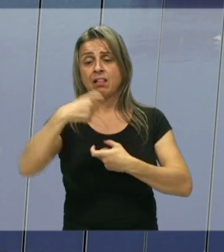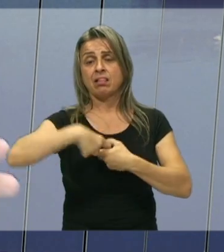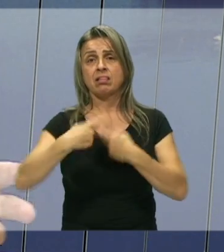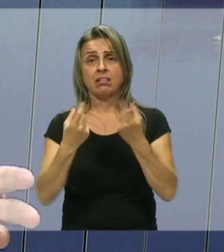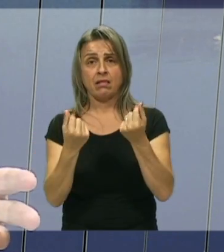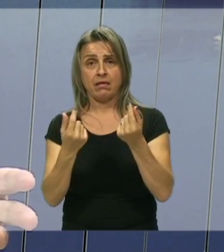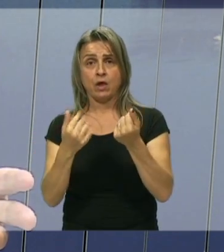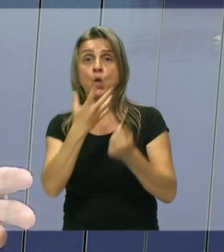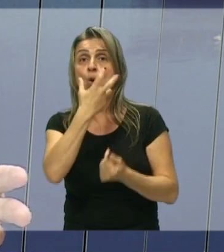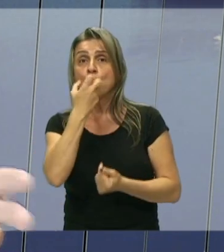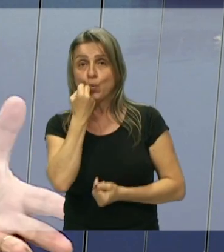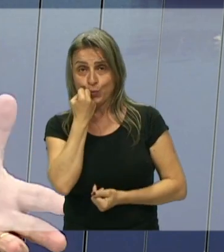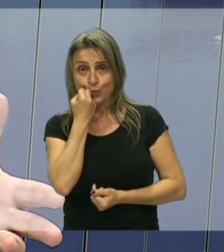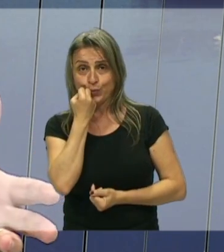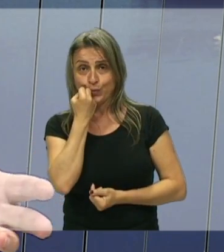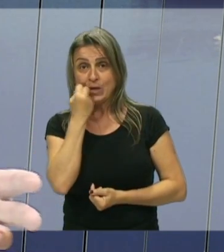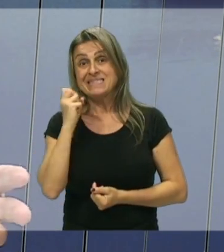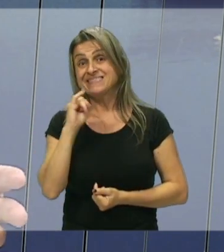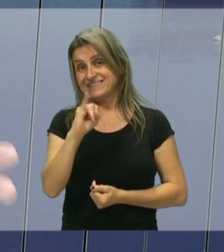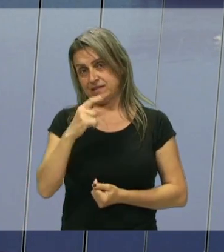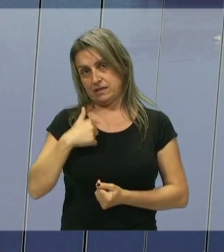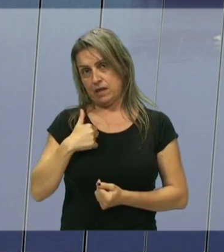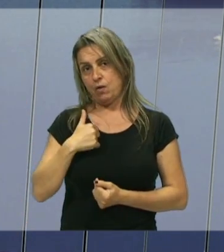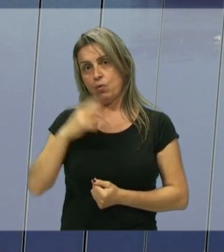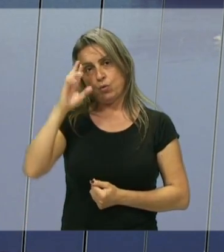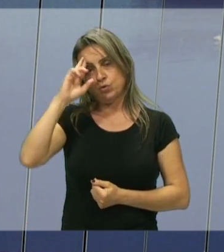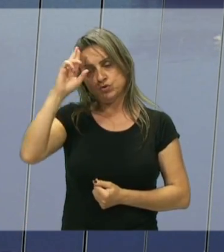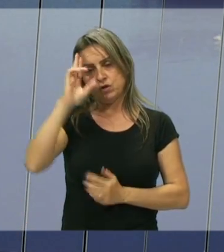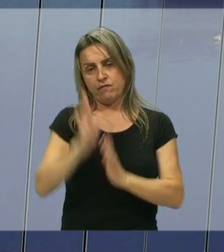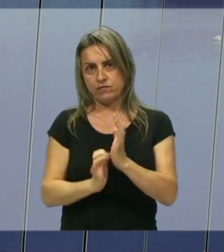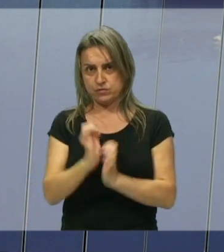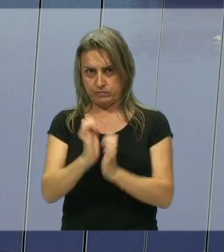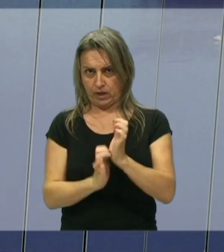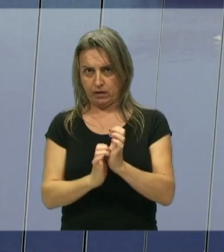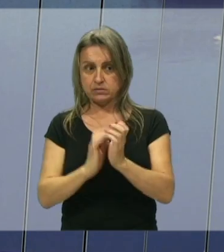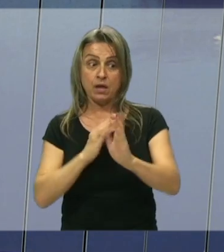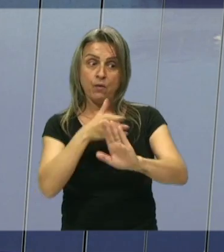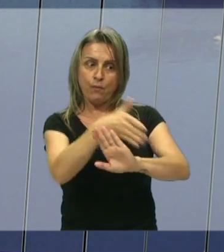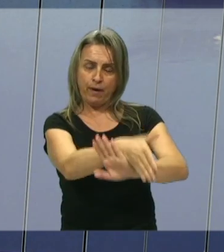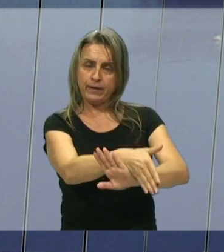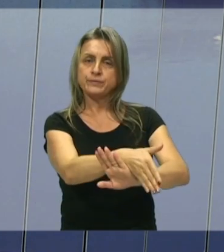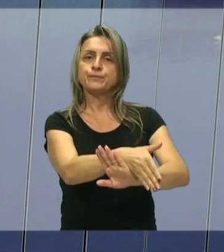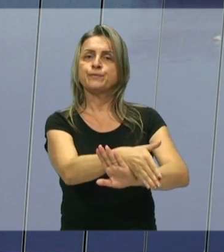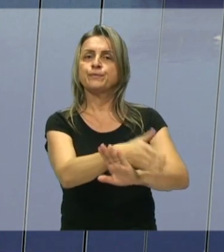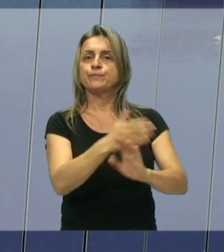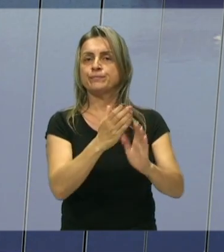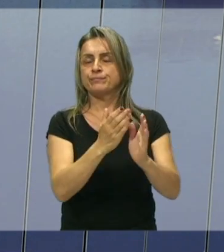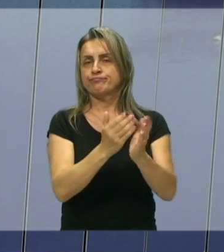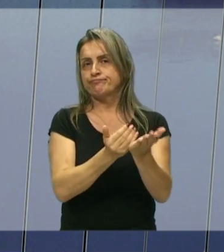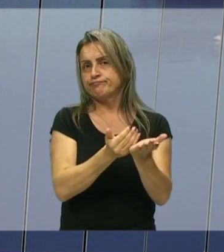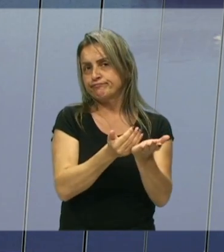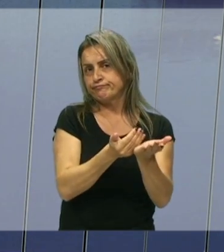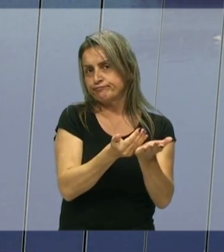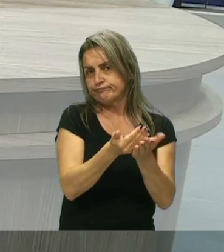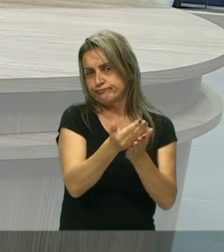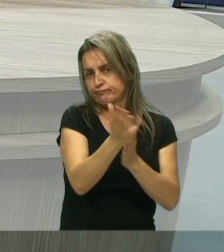eu entro na iniciativa privada, se eu sou empresário e vou colocar dinheiro em alguma coisa, eu quero retorno, e o meu retorno é